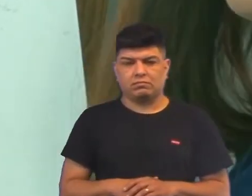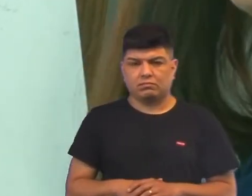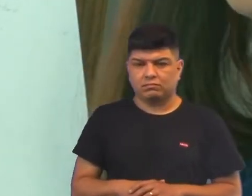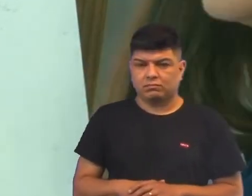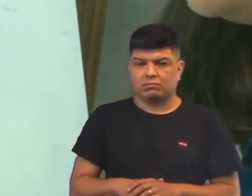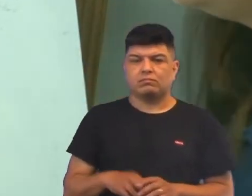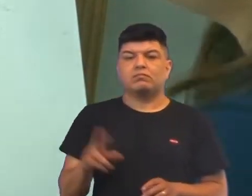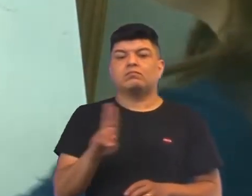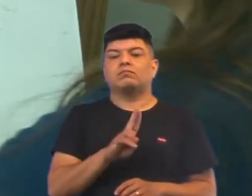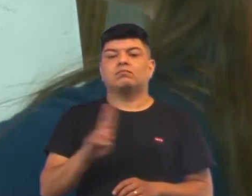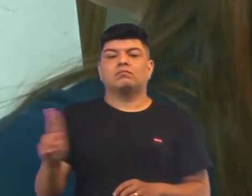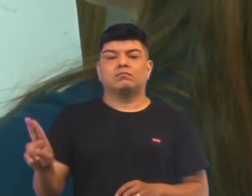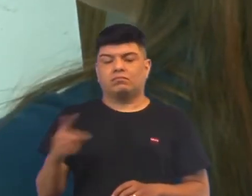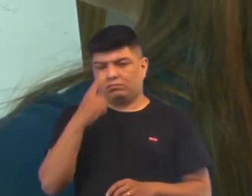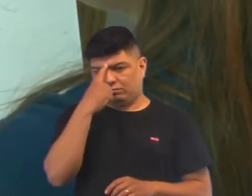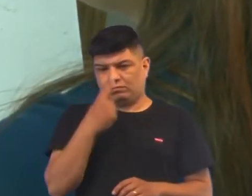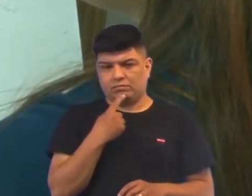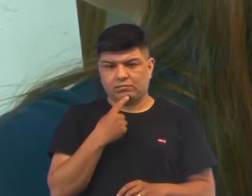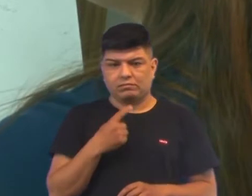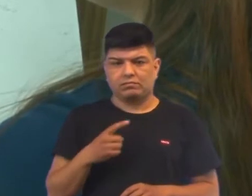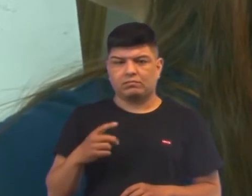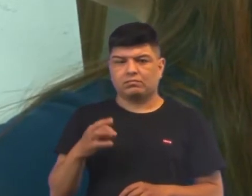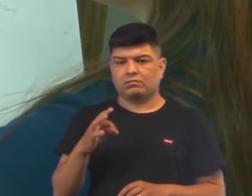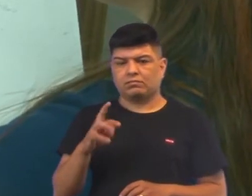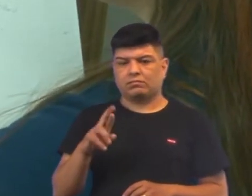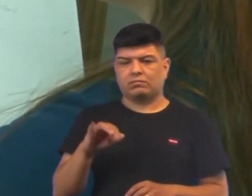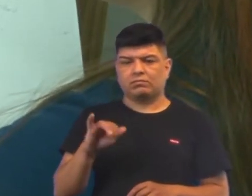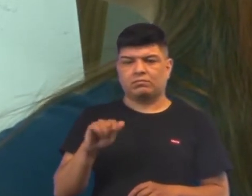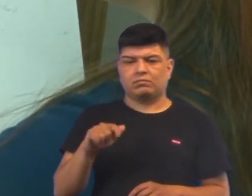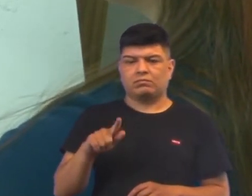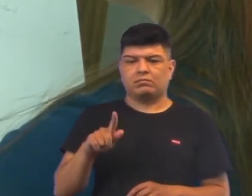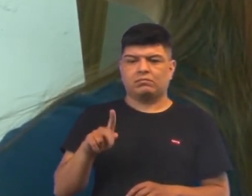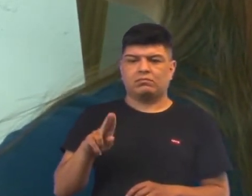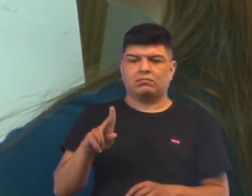vamos colocar o nome dessas figuras. Aqui eu tenho o triângulo,